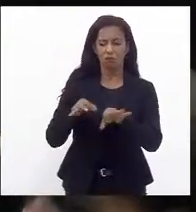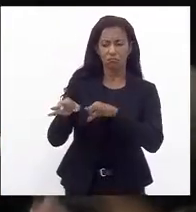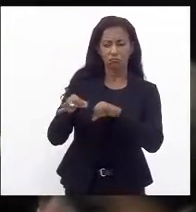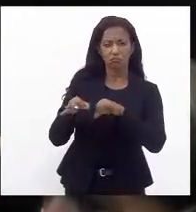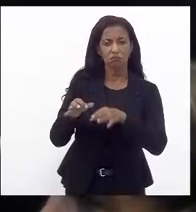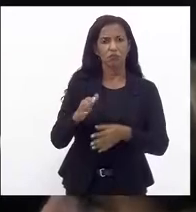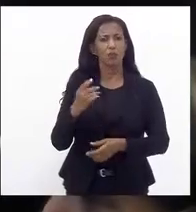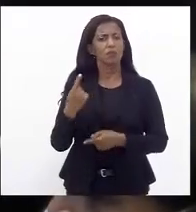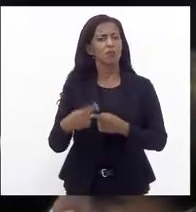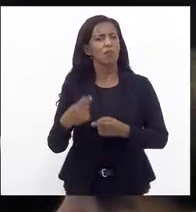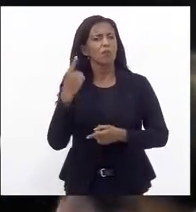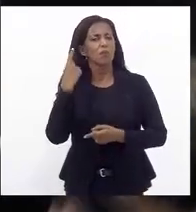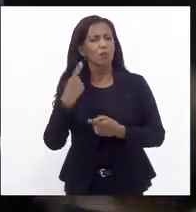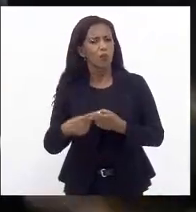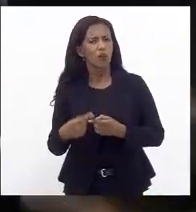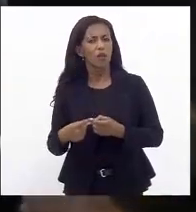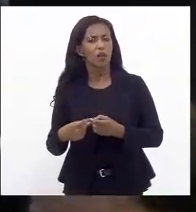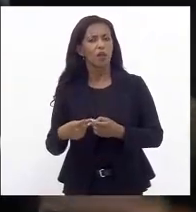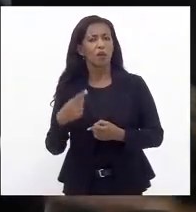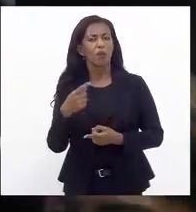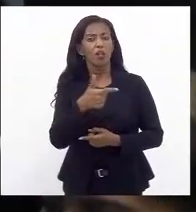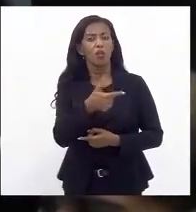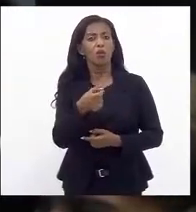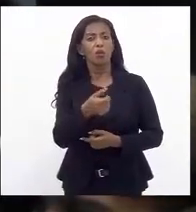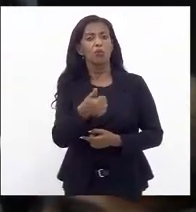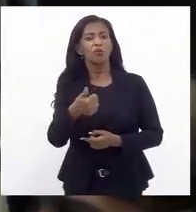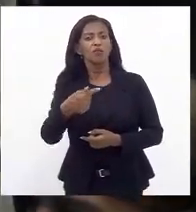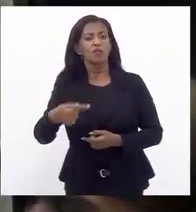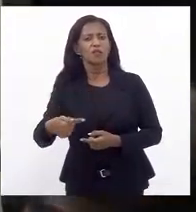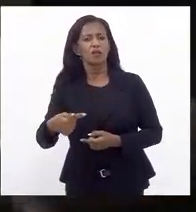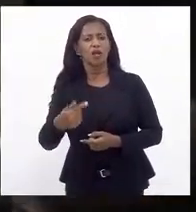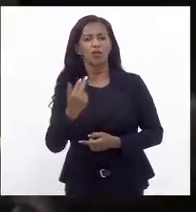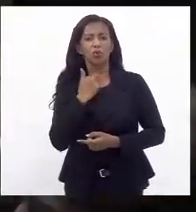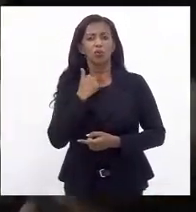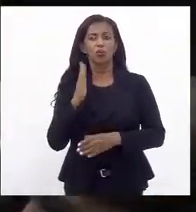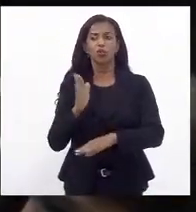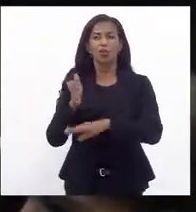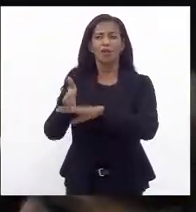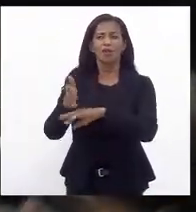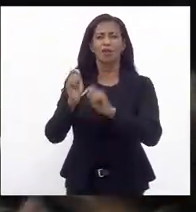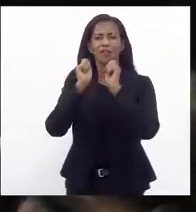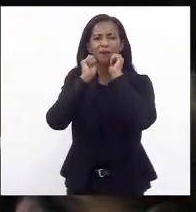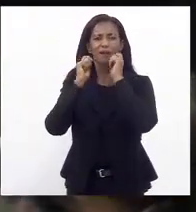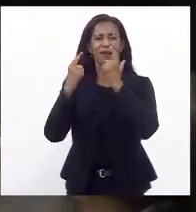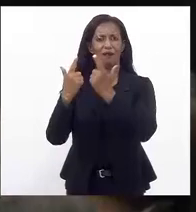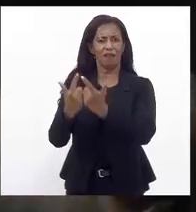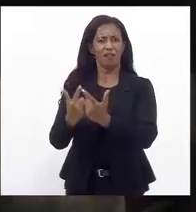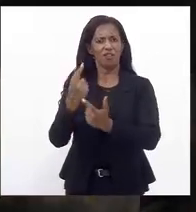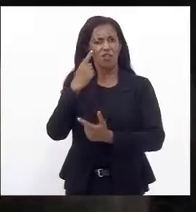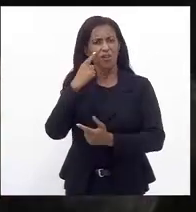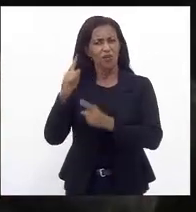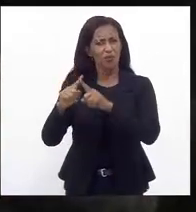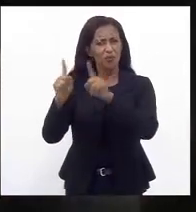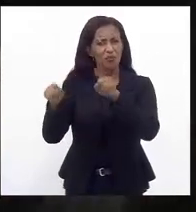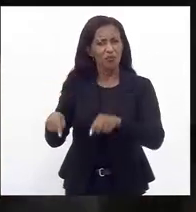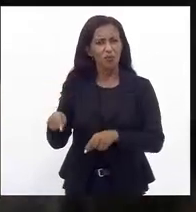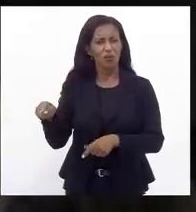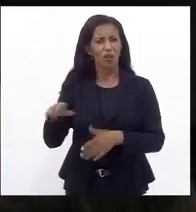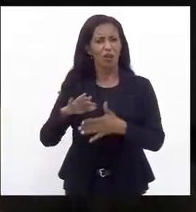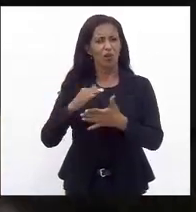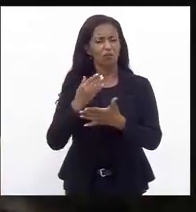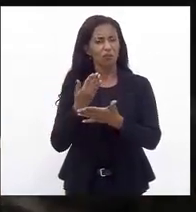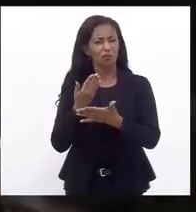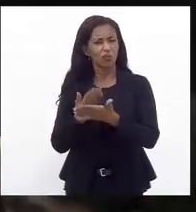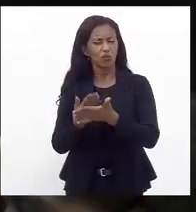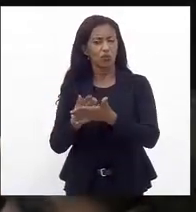sabe por quê Porque no primeiro regime 2017 a gente não podia entrar na alerj e eu vi servidor aqui no colégio de líderes